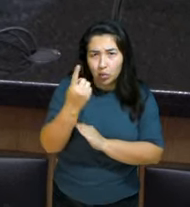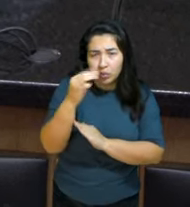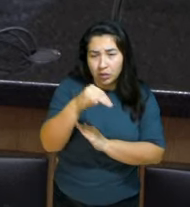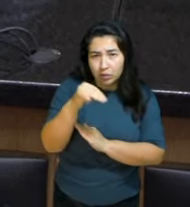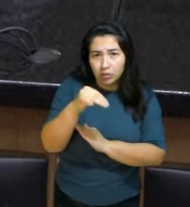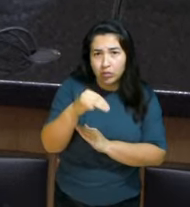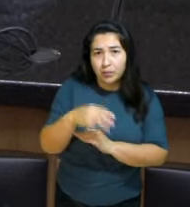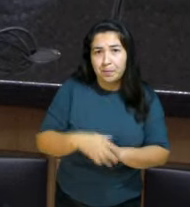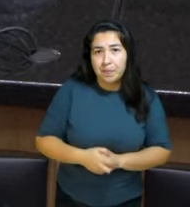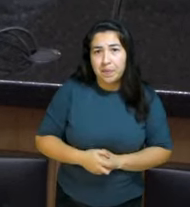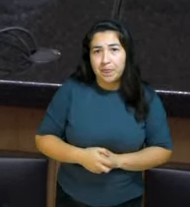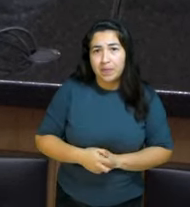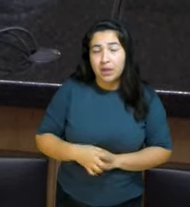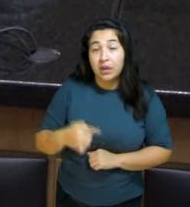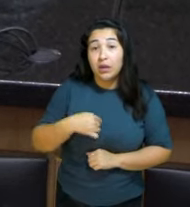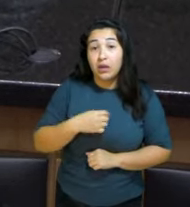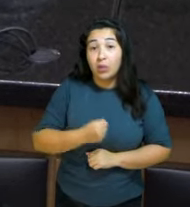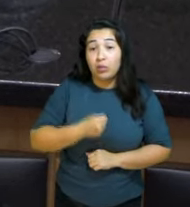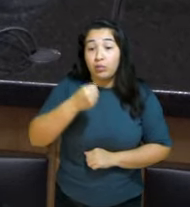questão